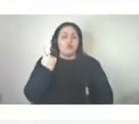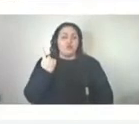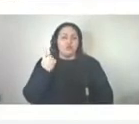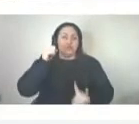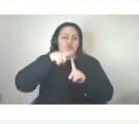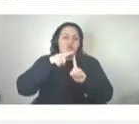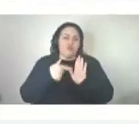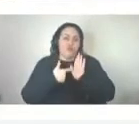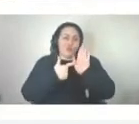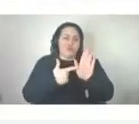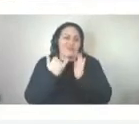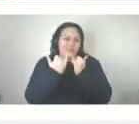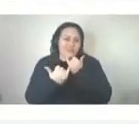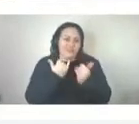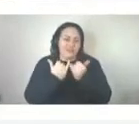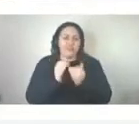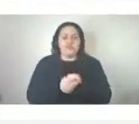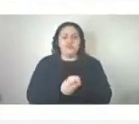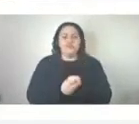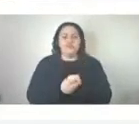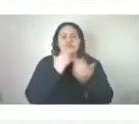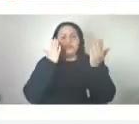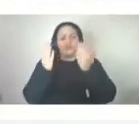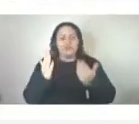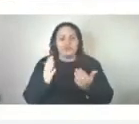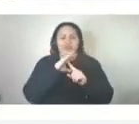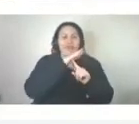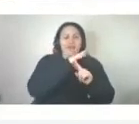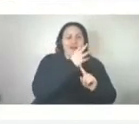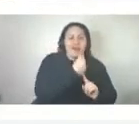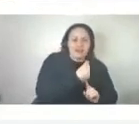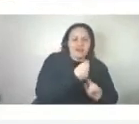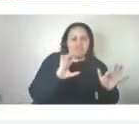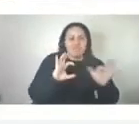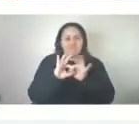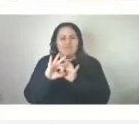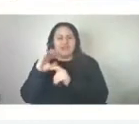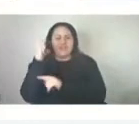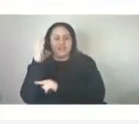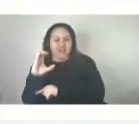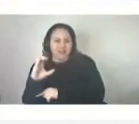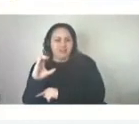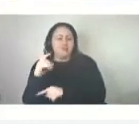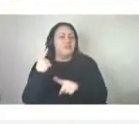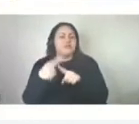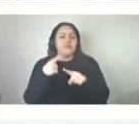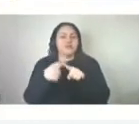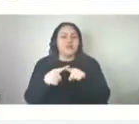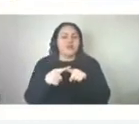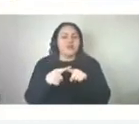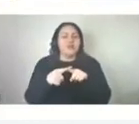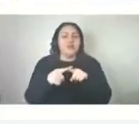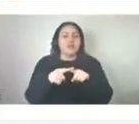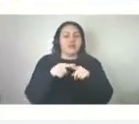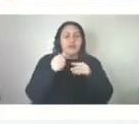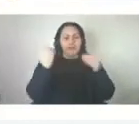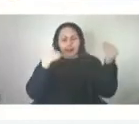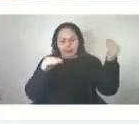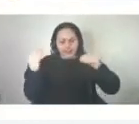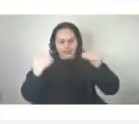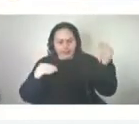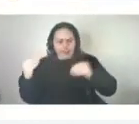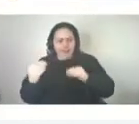esse paradoxo da arte com a ciência, porque se descobriu uma coisa muito importante quando estava se montando essa peça, que foi o